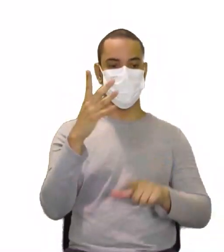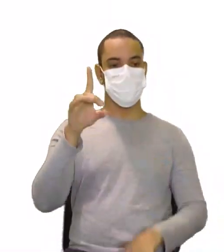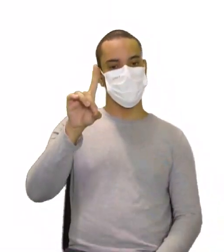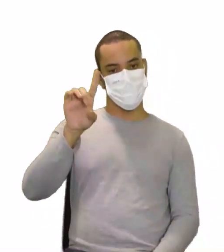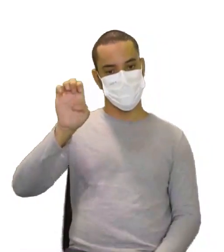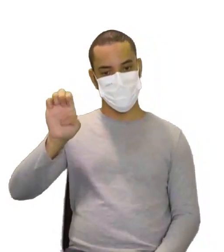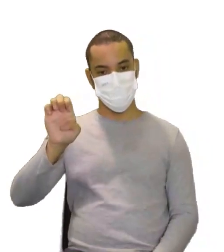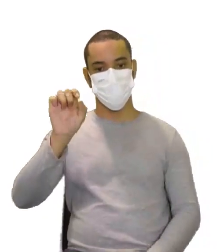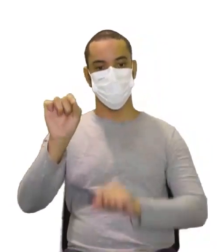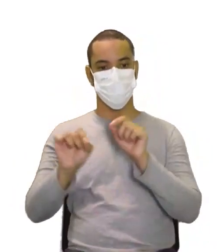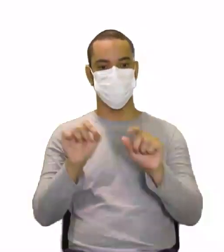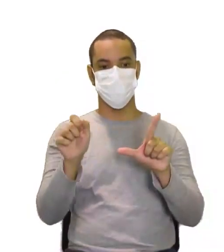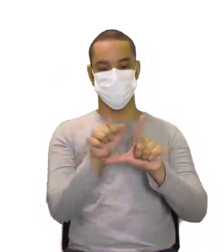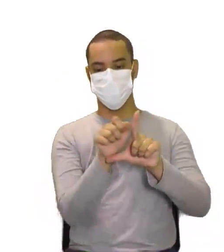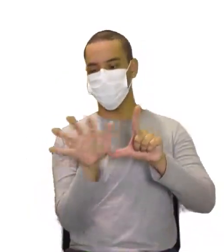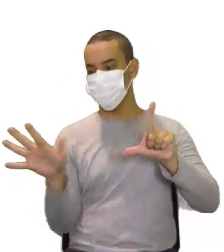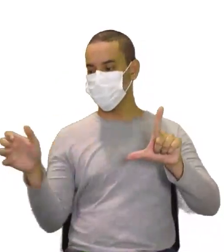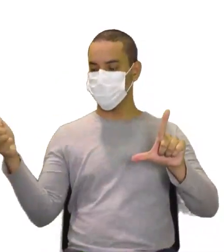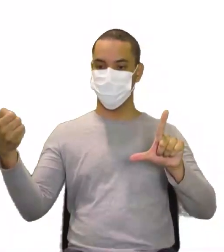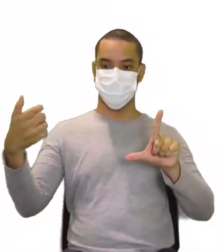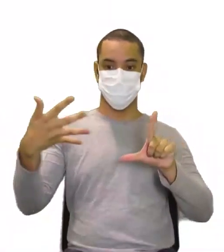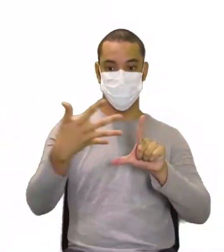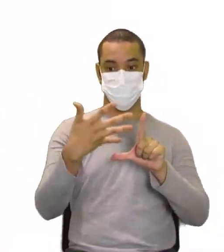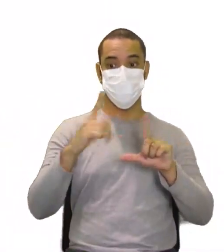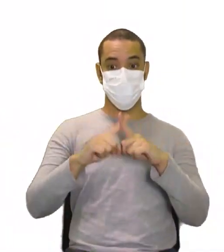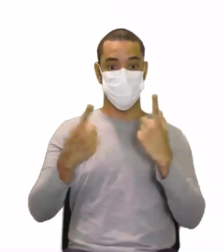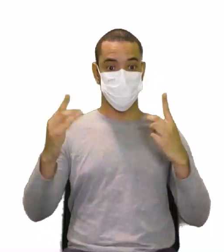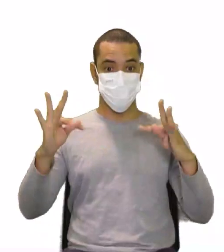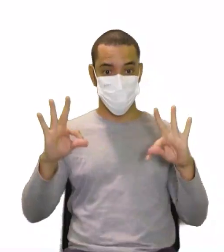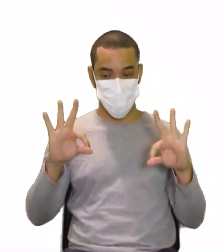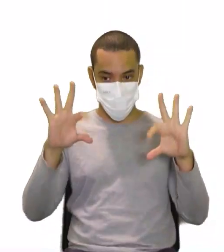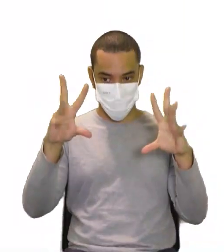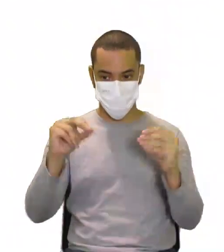da esquerda para a direita. Todos eles são